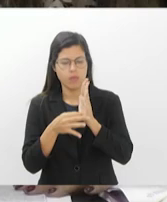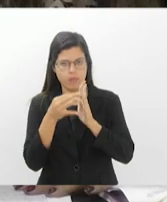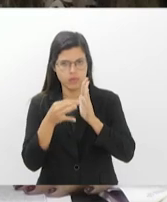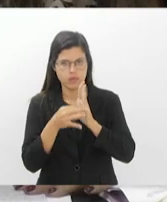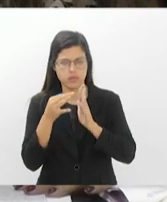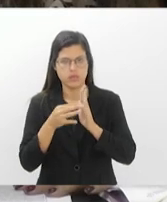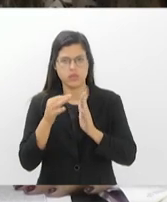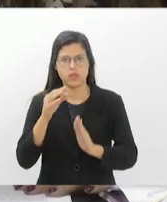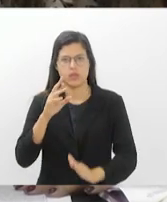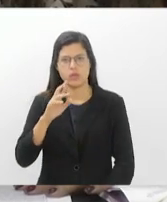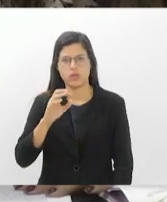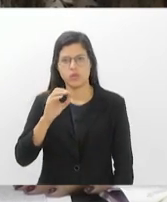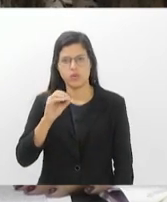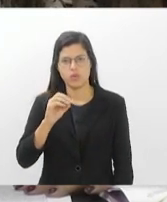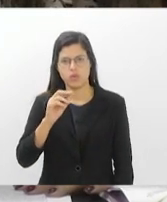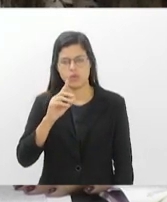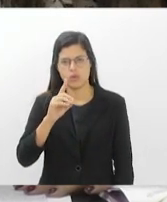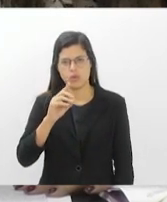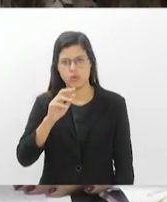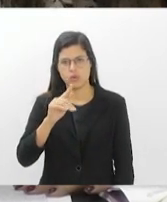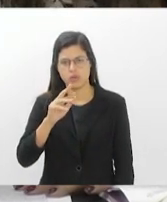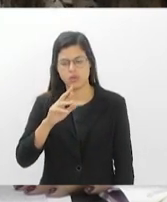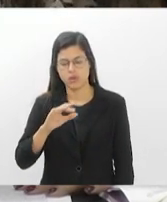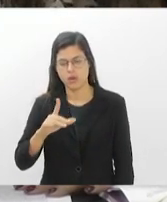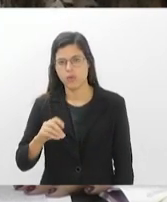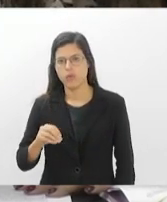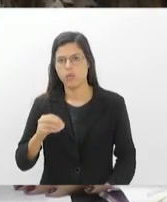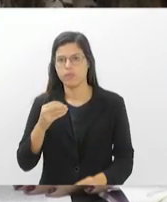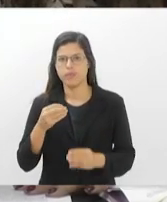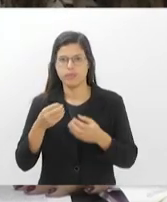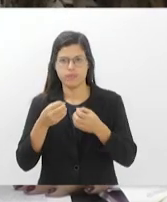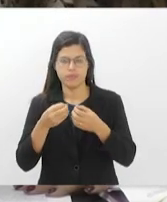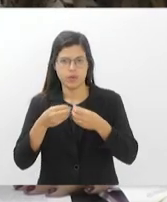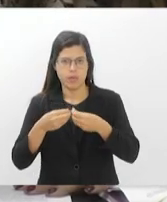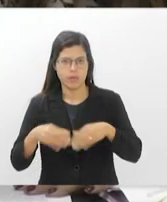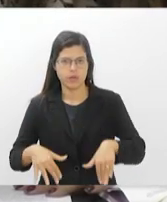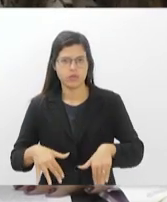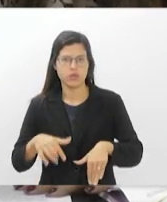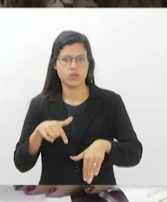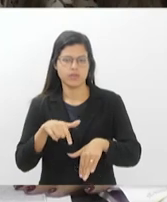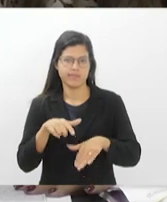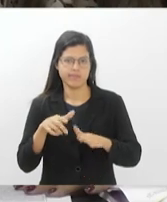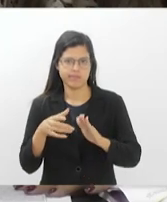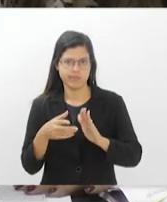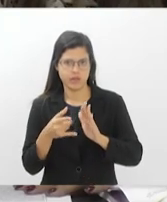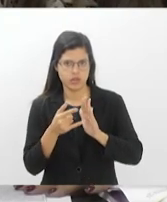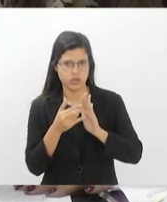Rodrigo Amorim é pela prejudicabilidade, face ao artigo 143 do Regimento Interno da Alerj.